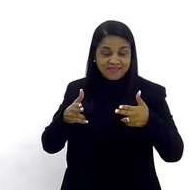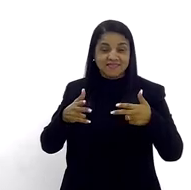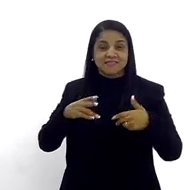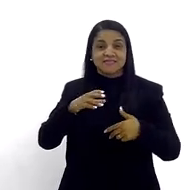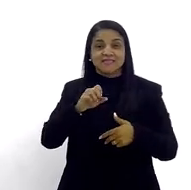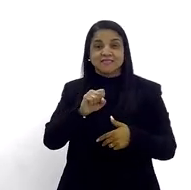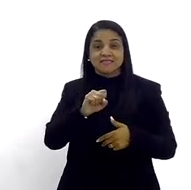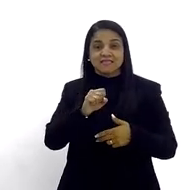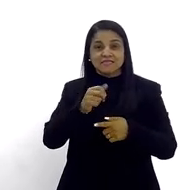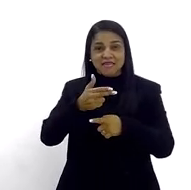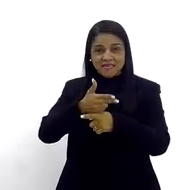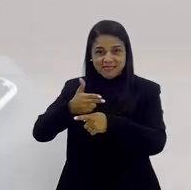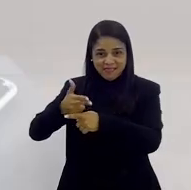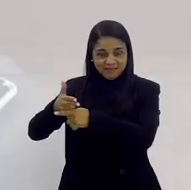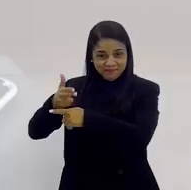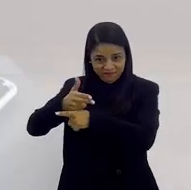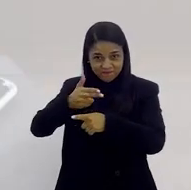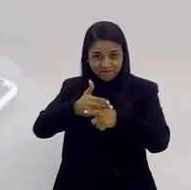faz análise